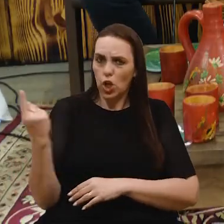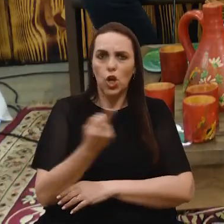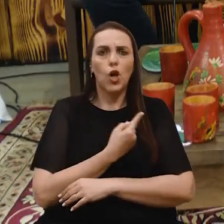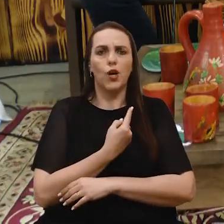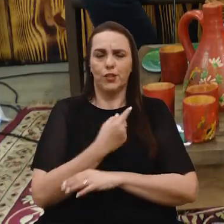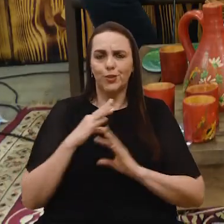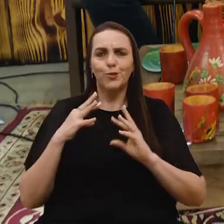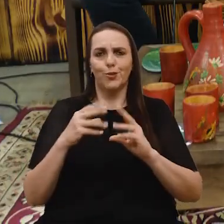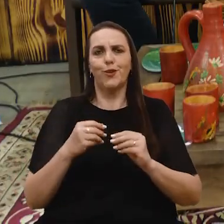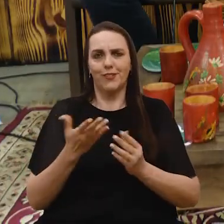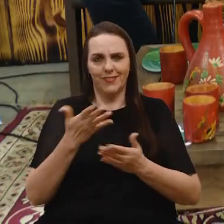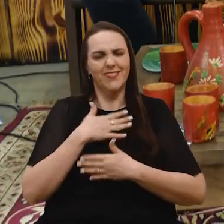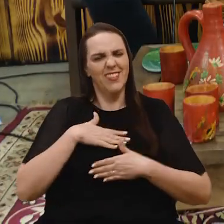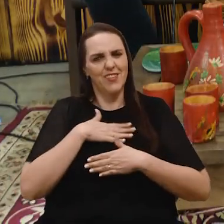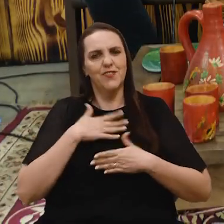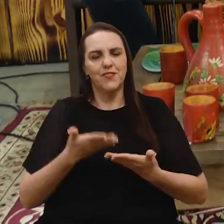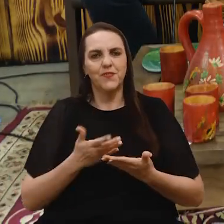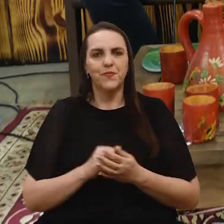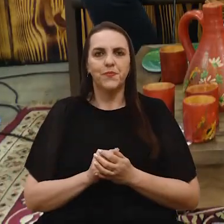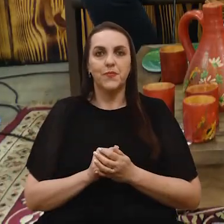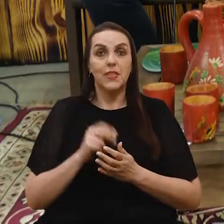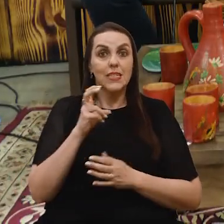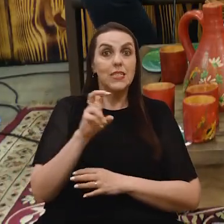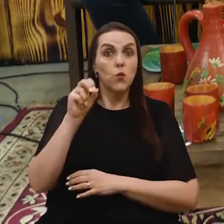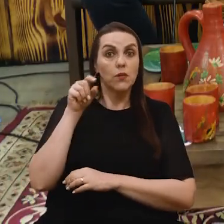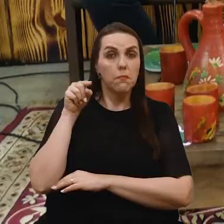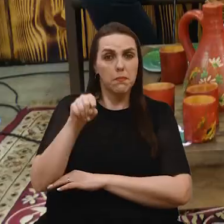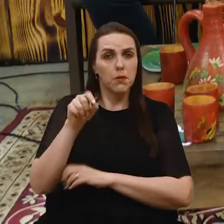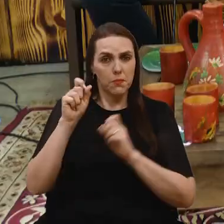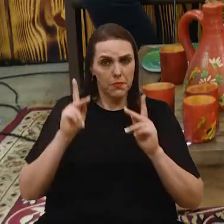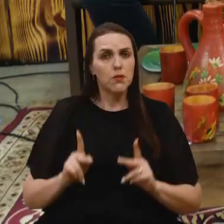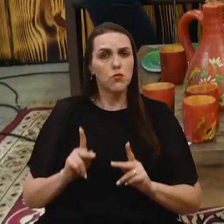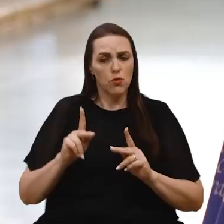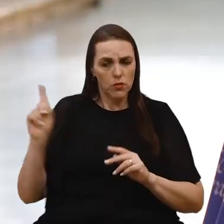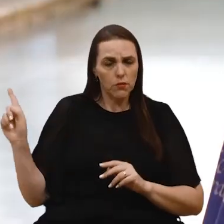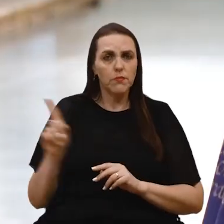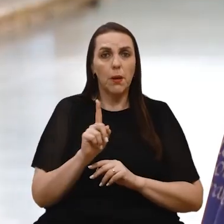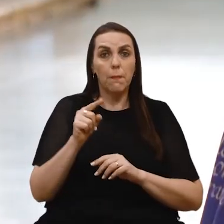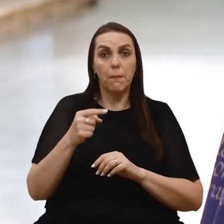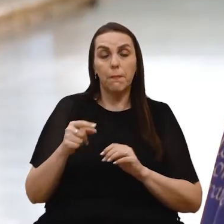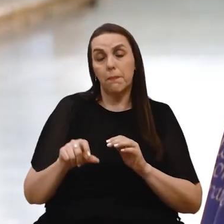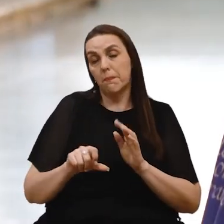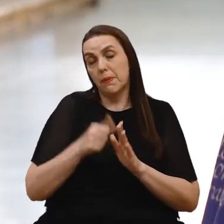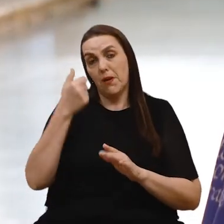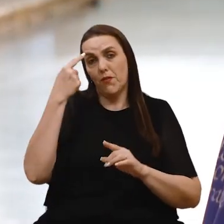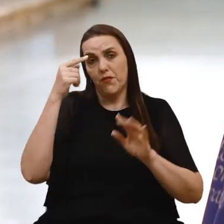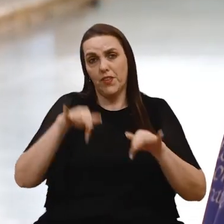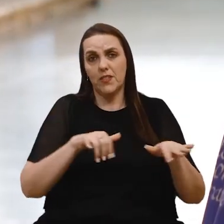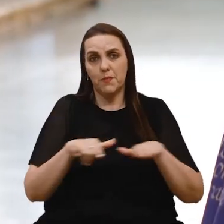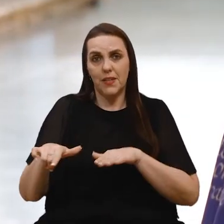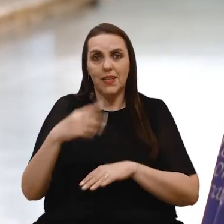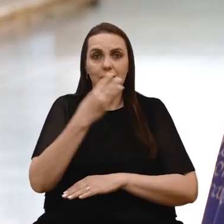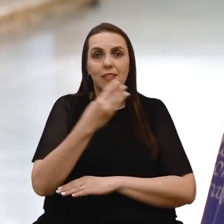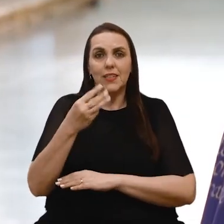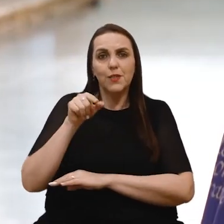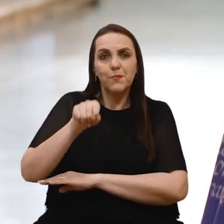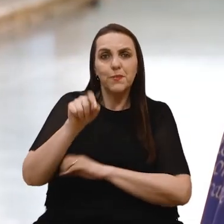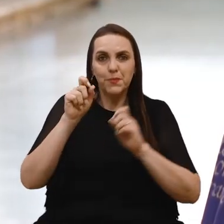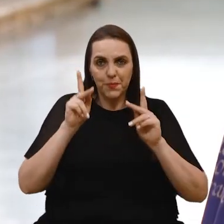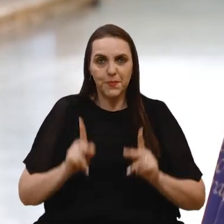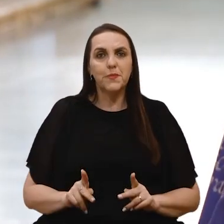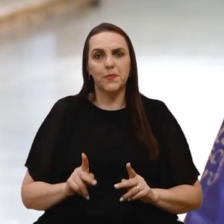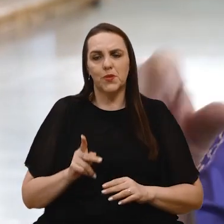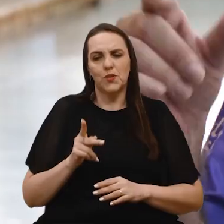Estamos bastante satisfeitos, como tu bem colocou, foram 50 mil pessoas aí no primeiro final de semana e 33 mil